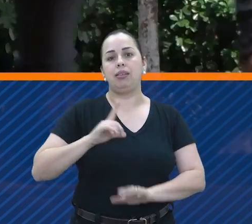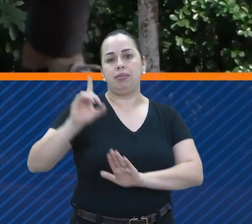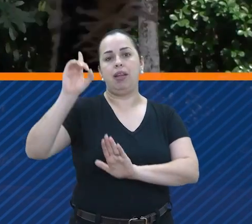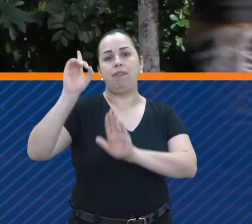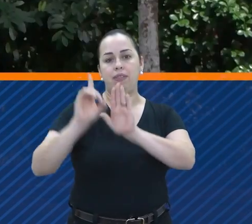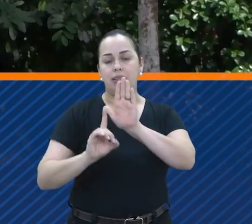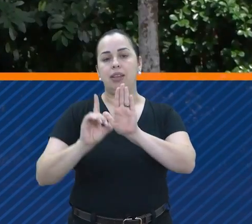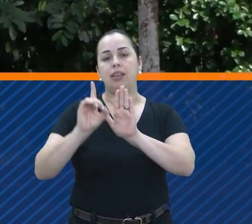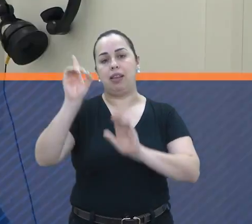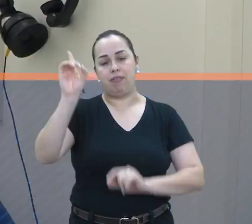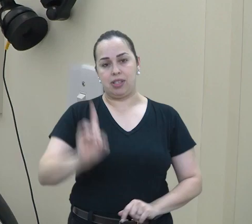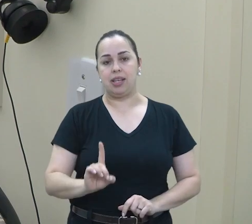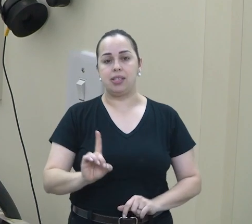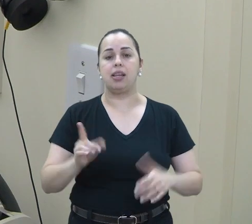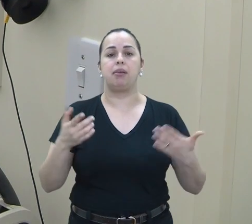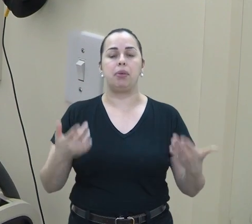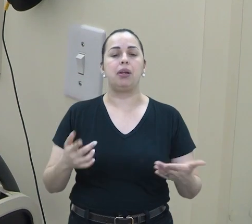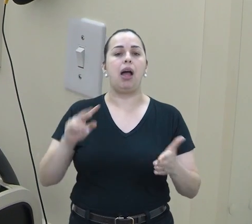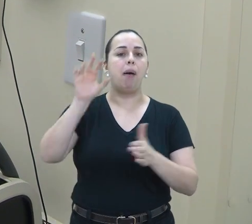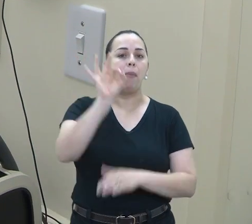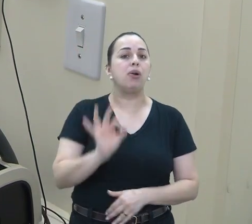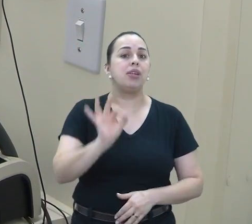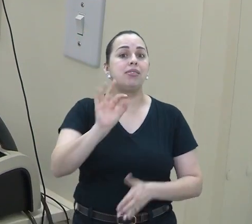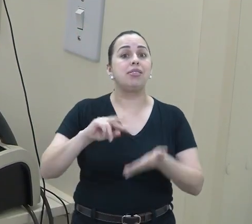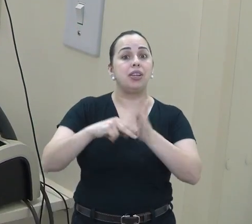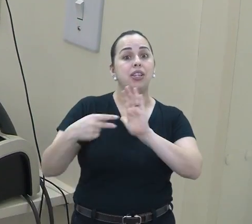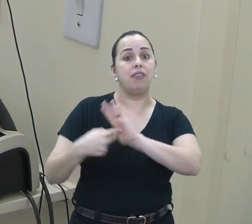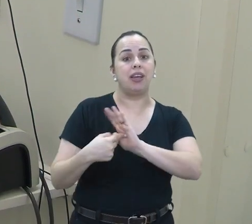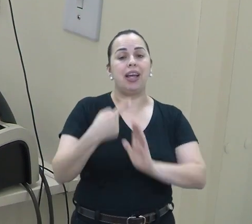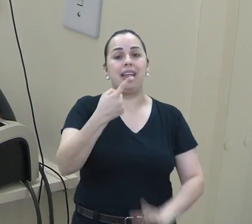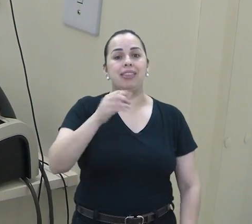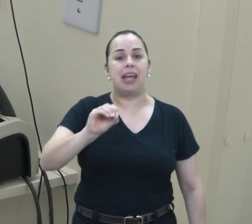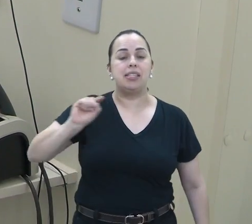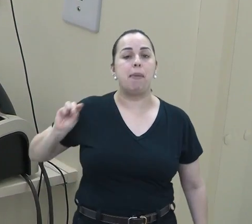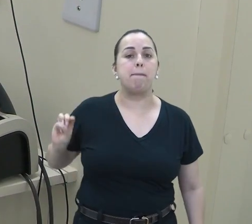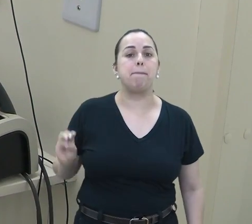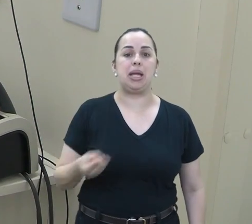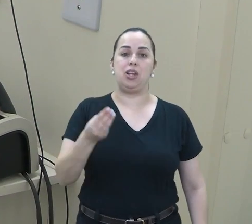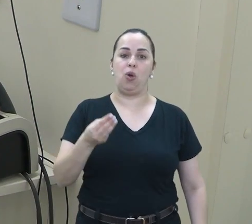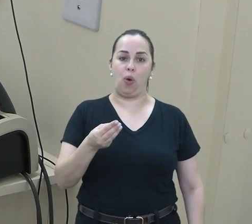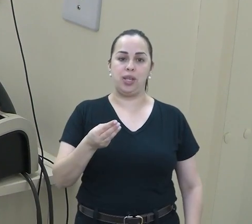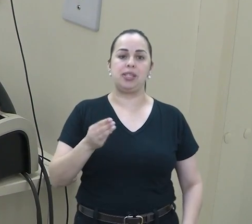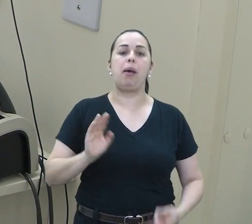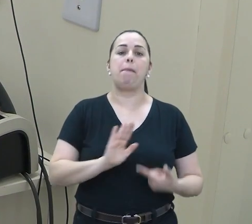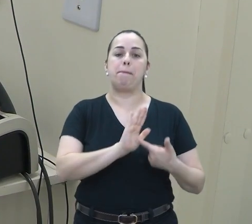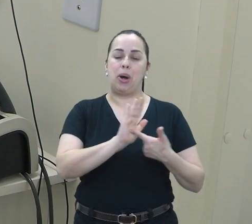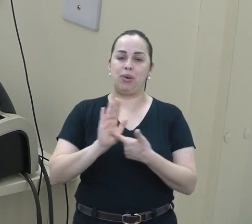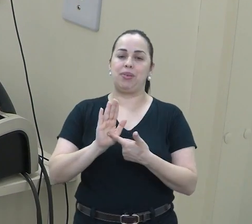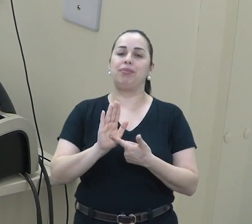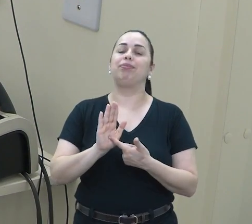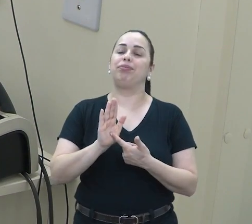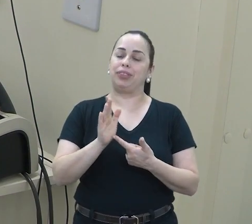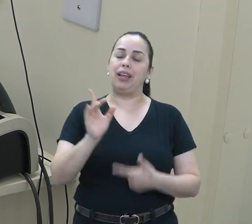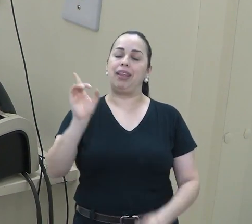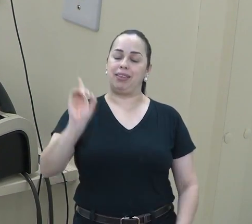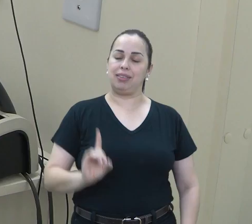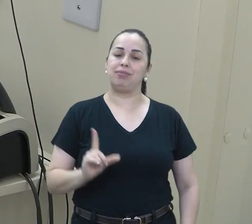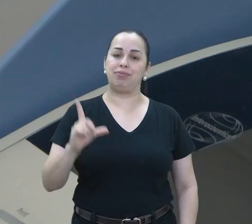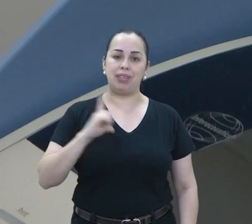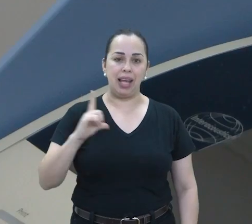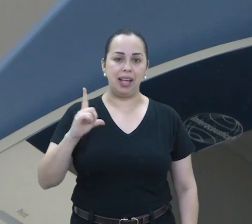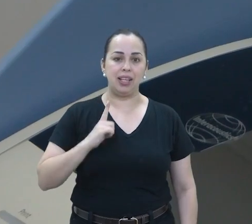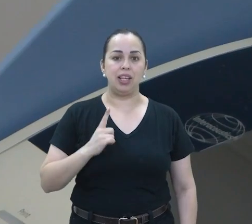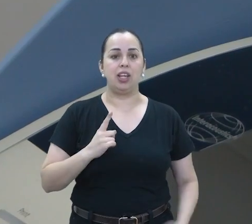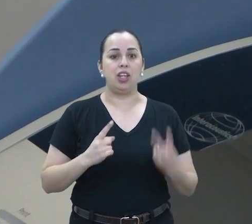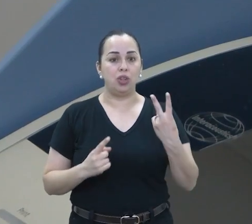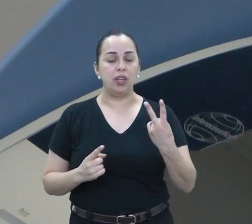alguma deficiência auditiva. Essa porcentagem significa que mais de 10 milhões de cidadãos apresentam a deficiência